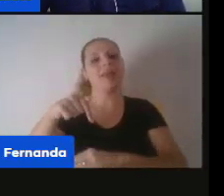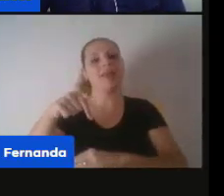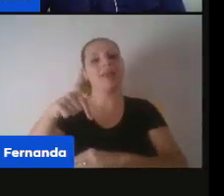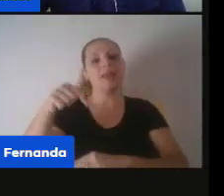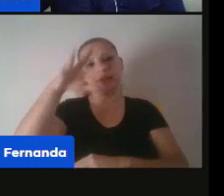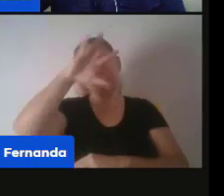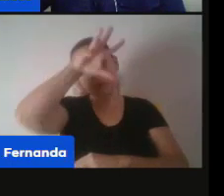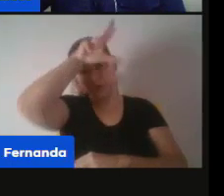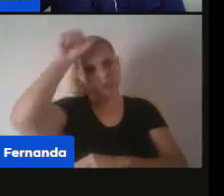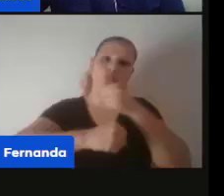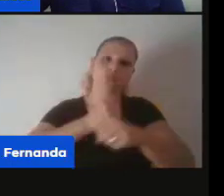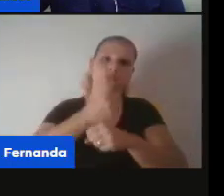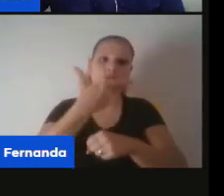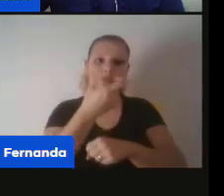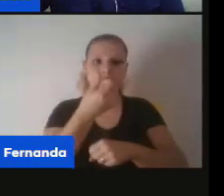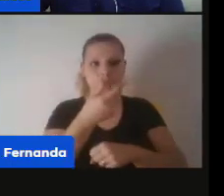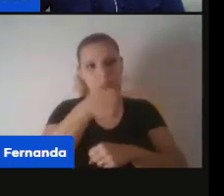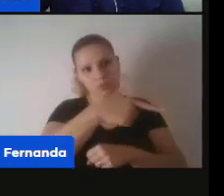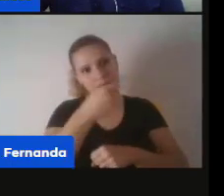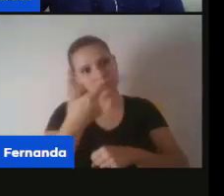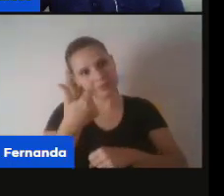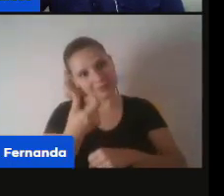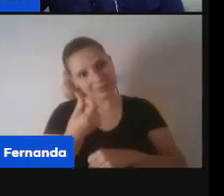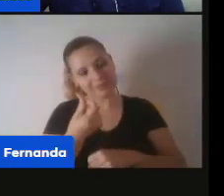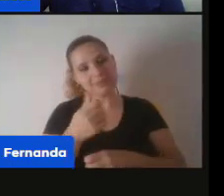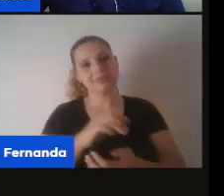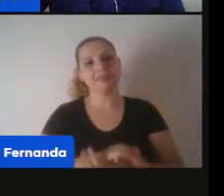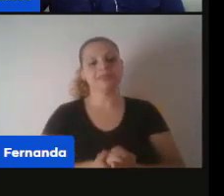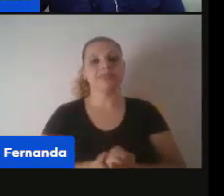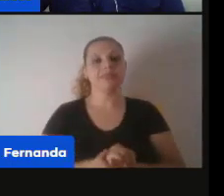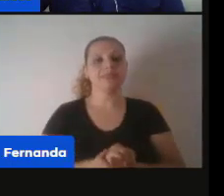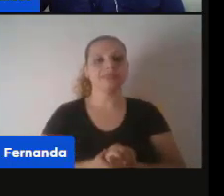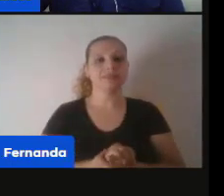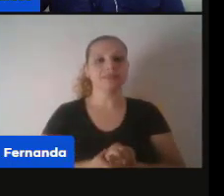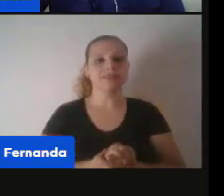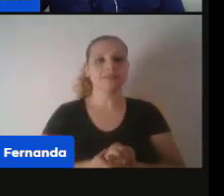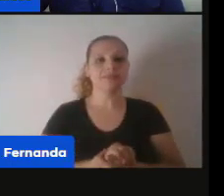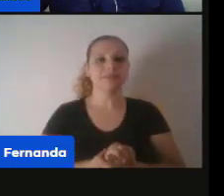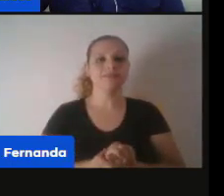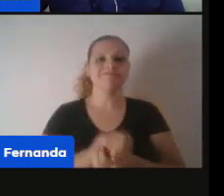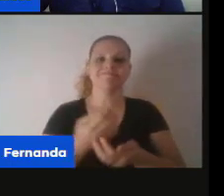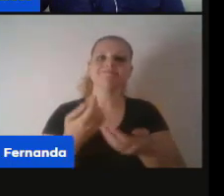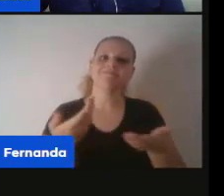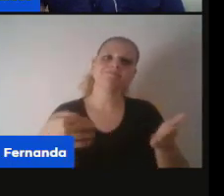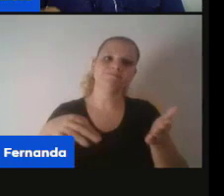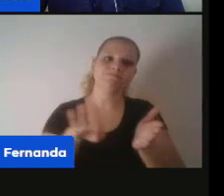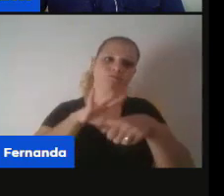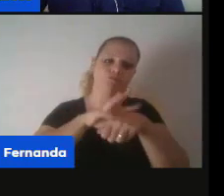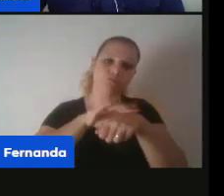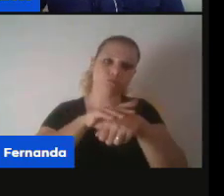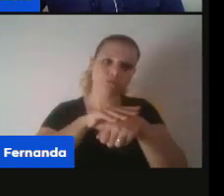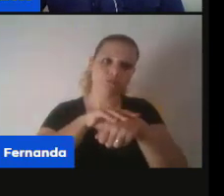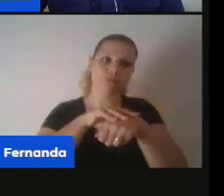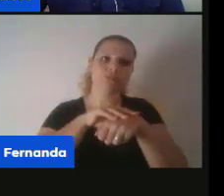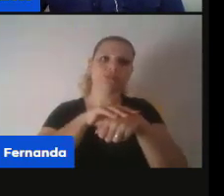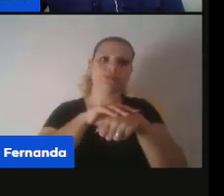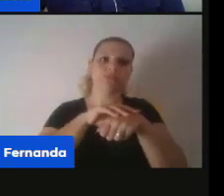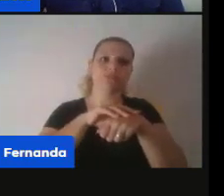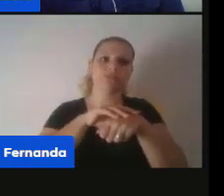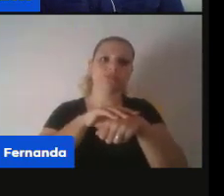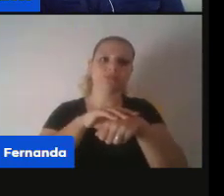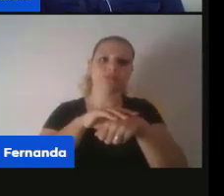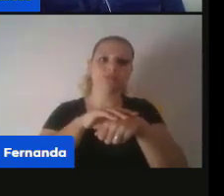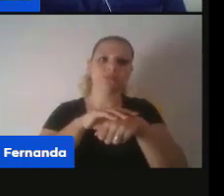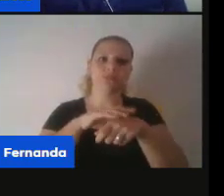nossa cidade em 2016 também, e aí chegou essa doença aqui, e aquela que nós